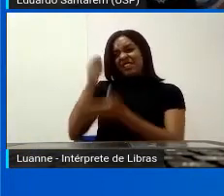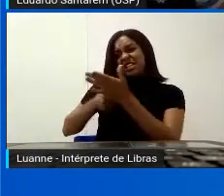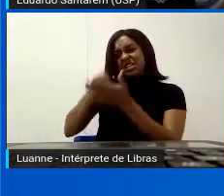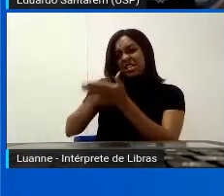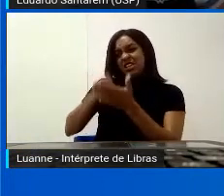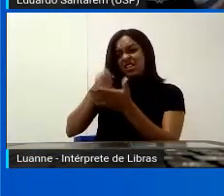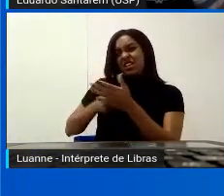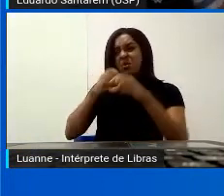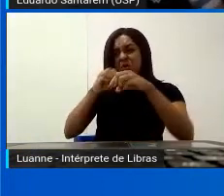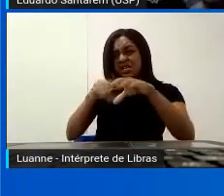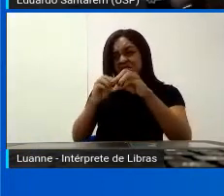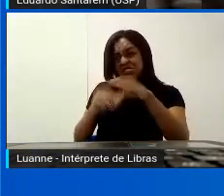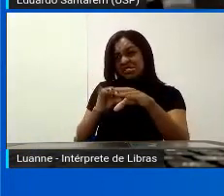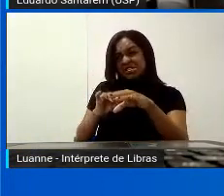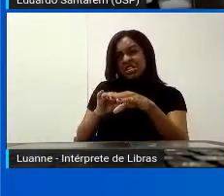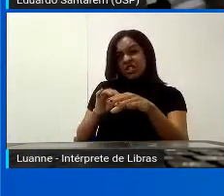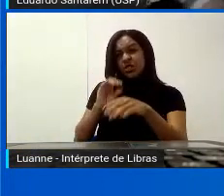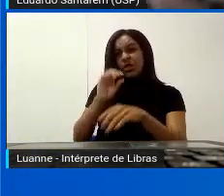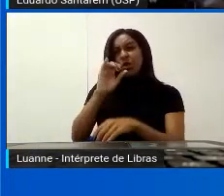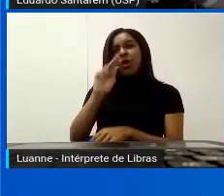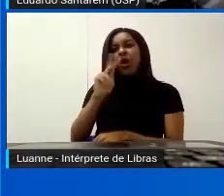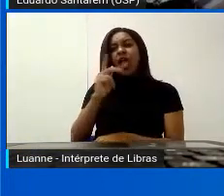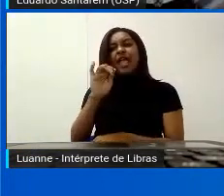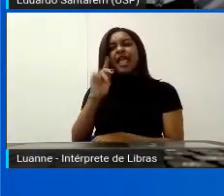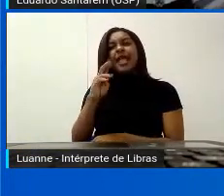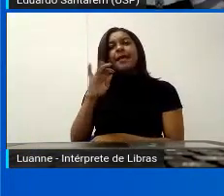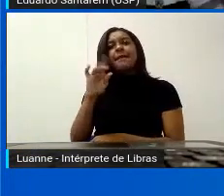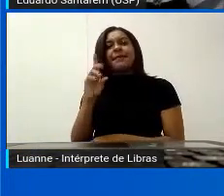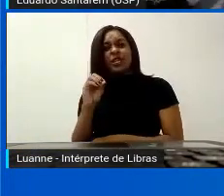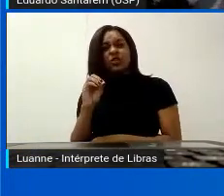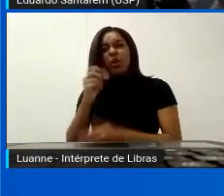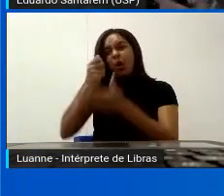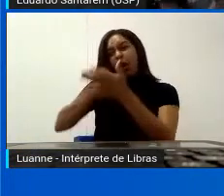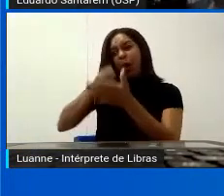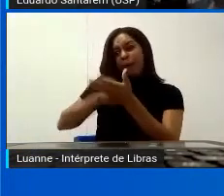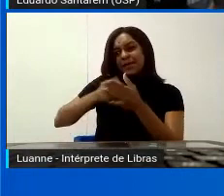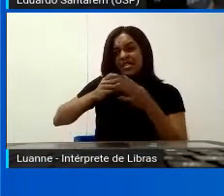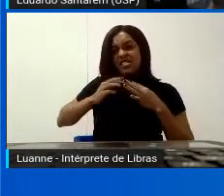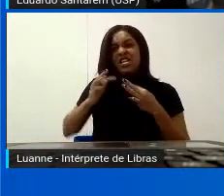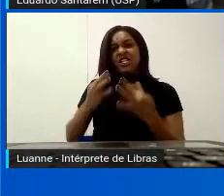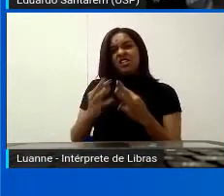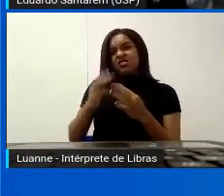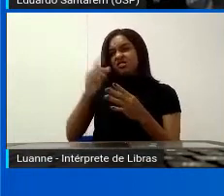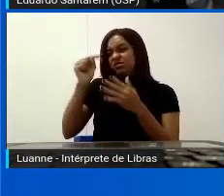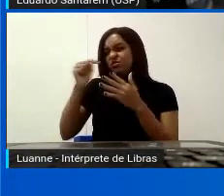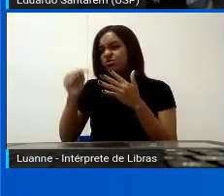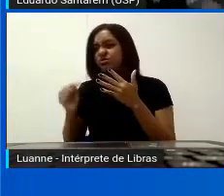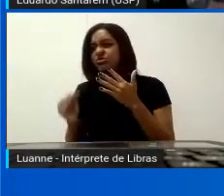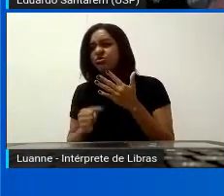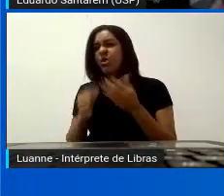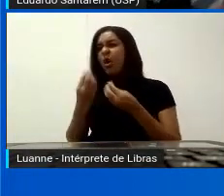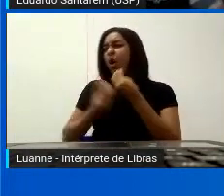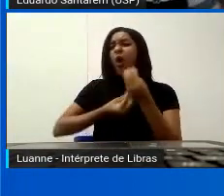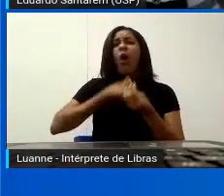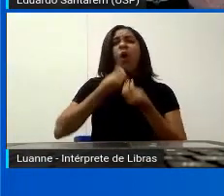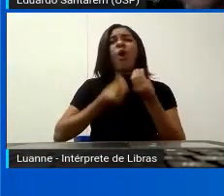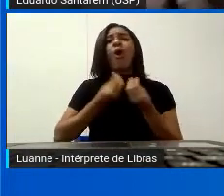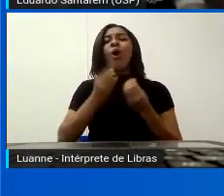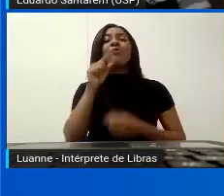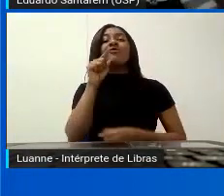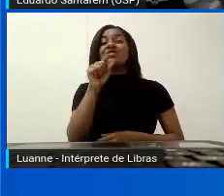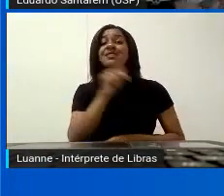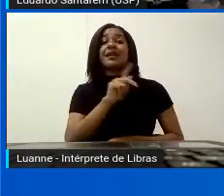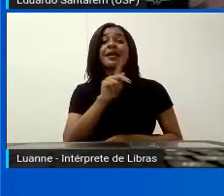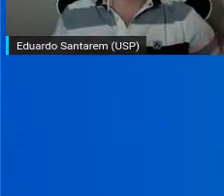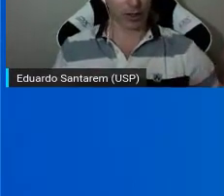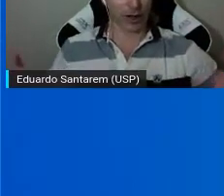eu vejo cobrando tecnologia cobrando ferramenta Mas como que se prepara um professor para isso e o professor fica das sete